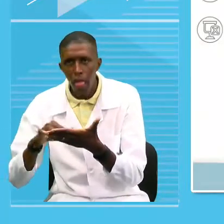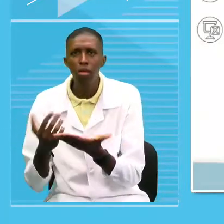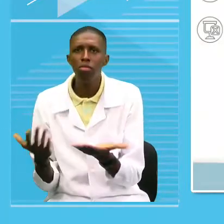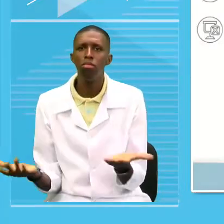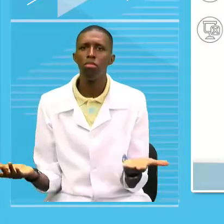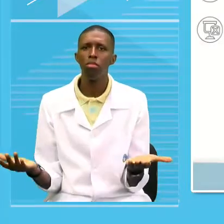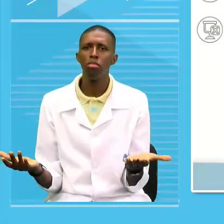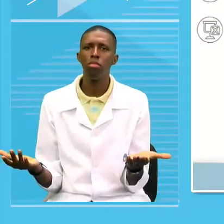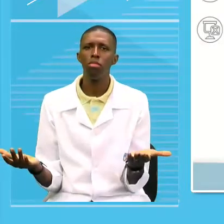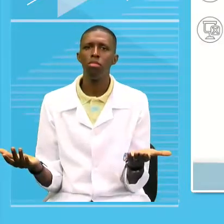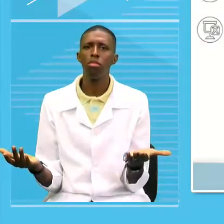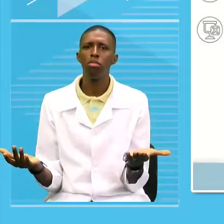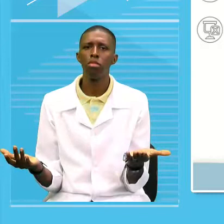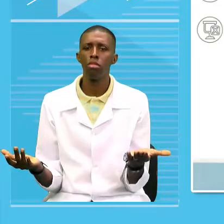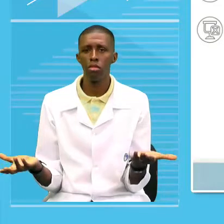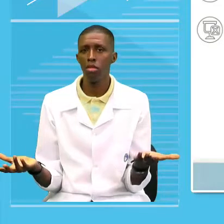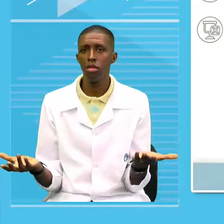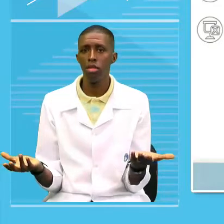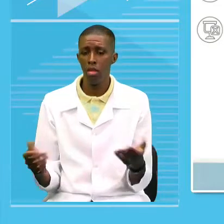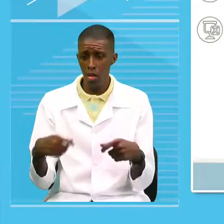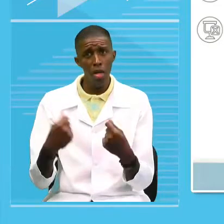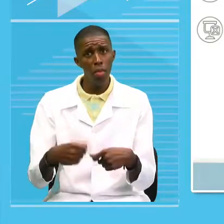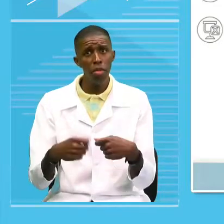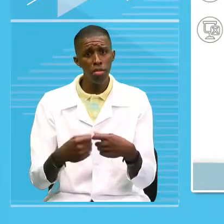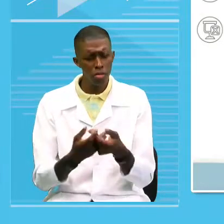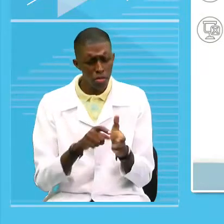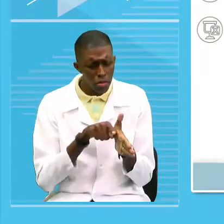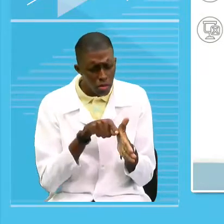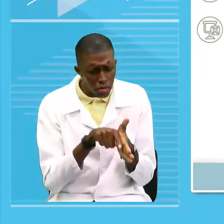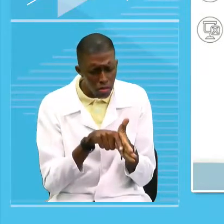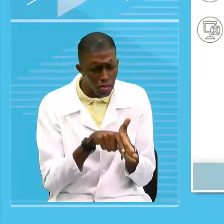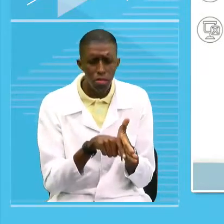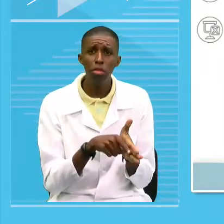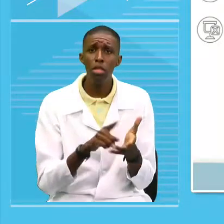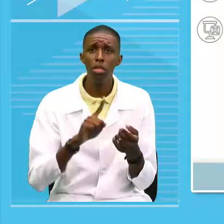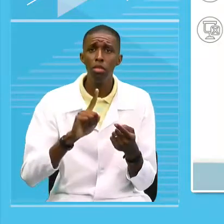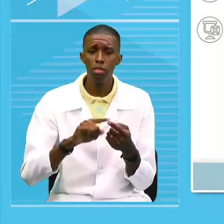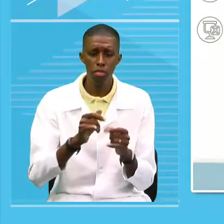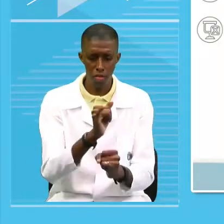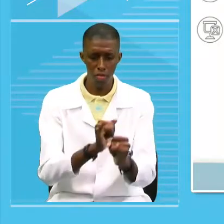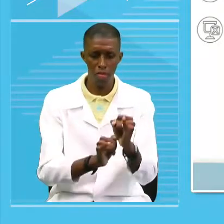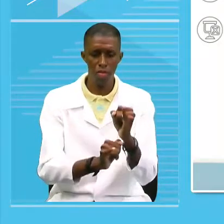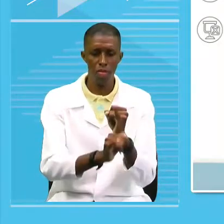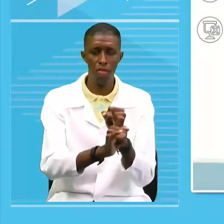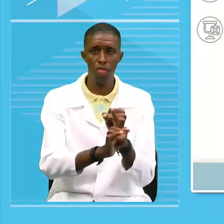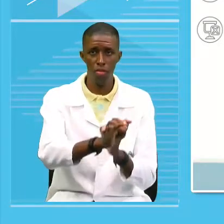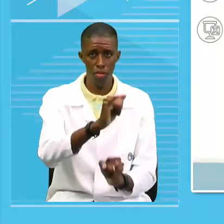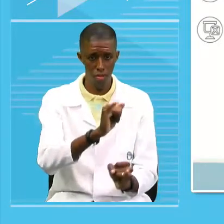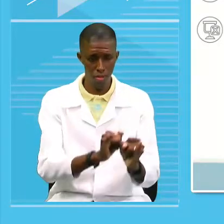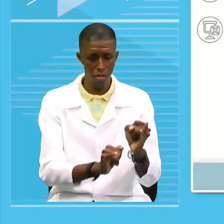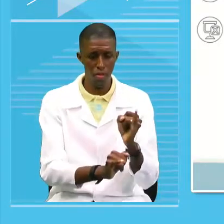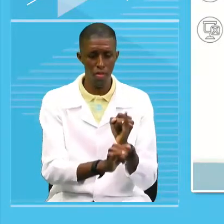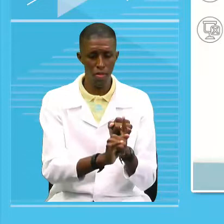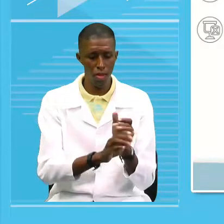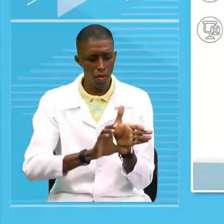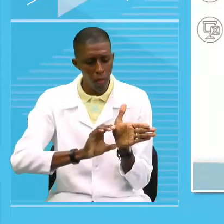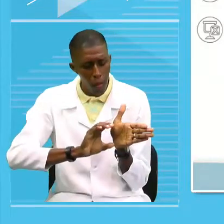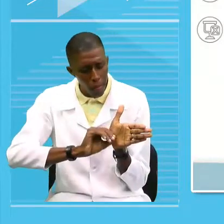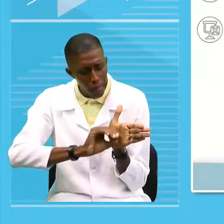pesquisa você saber ir atrás daquela informação é a autonomia beleza gente